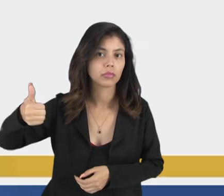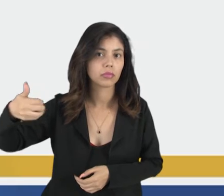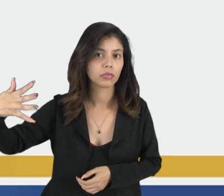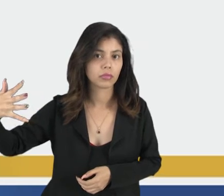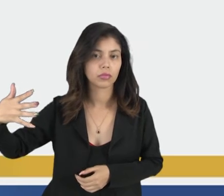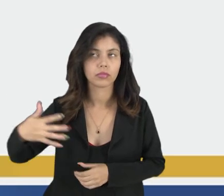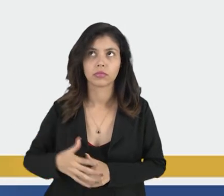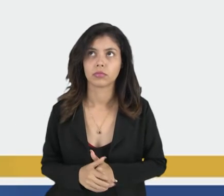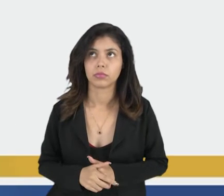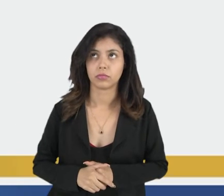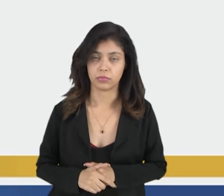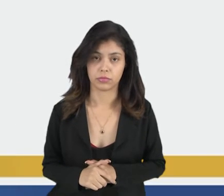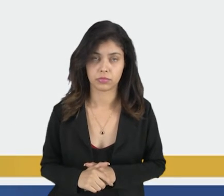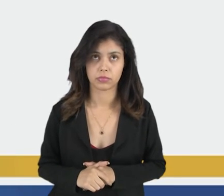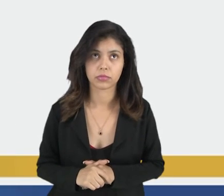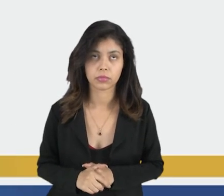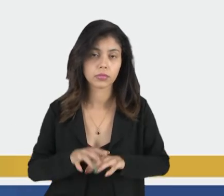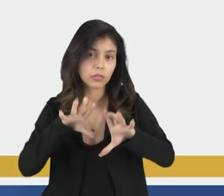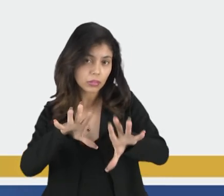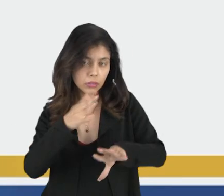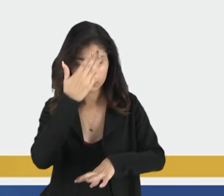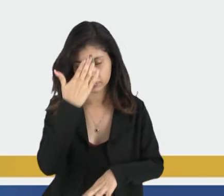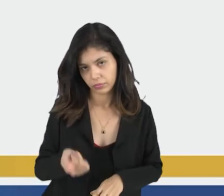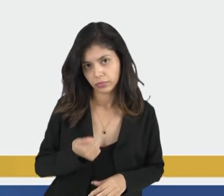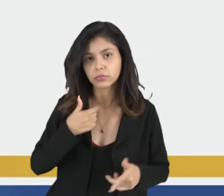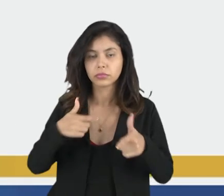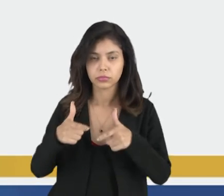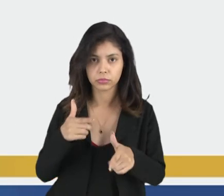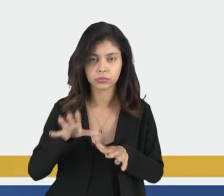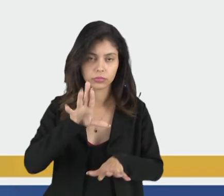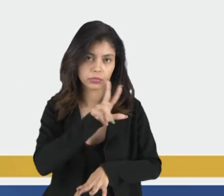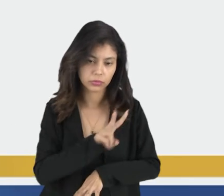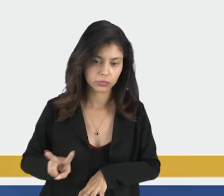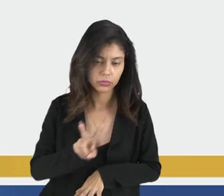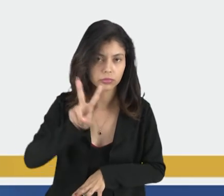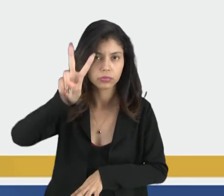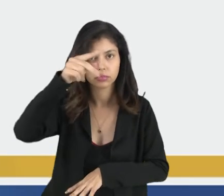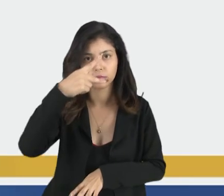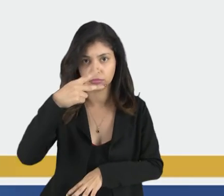igual a 3,14. Então, aí a gente já sabe que vai trabalhar com esse valor no π.